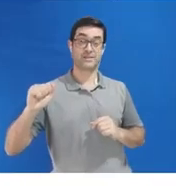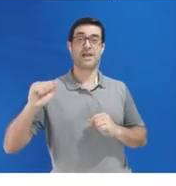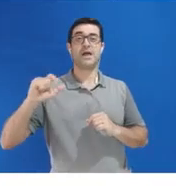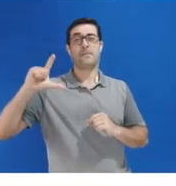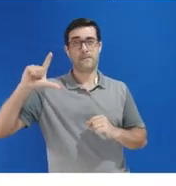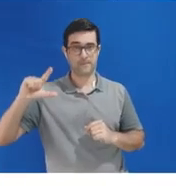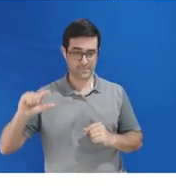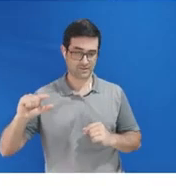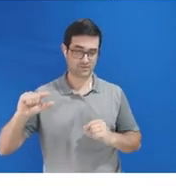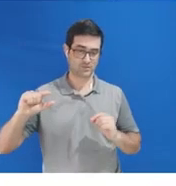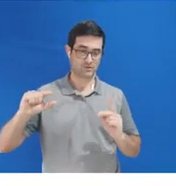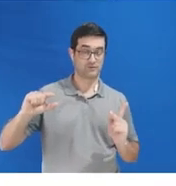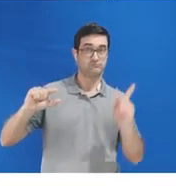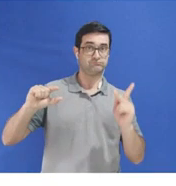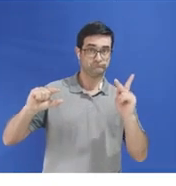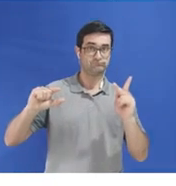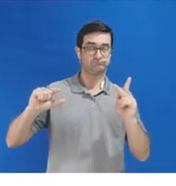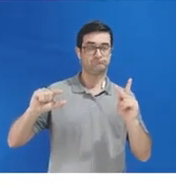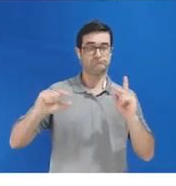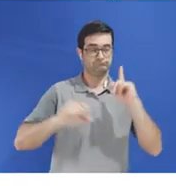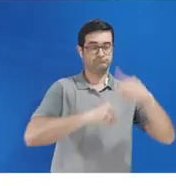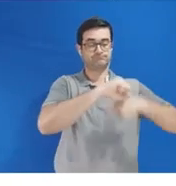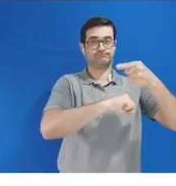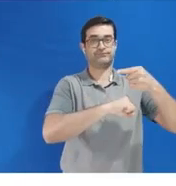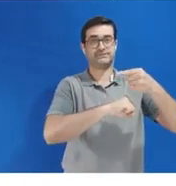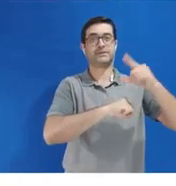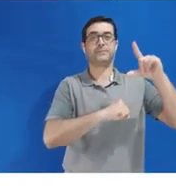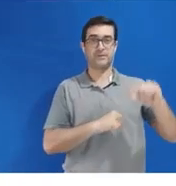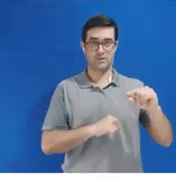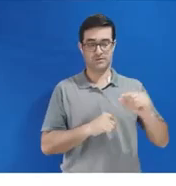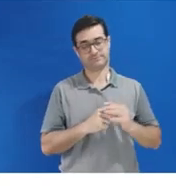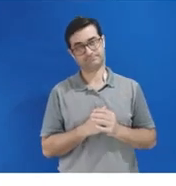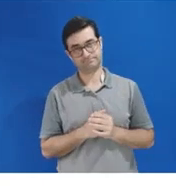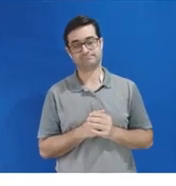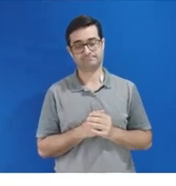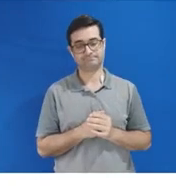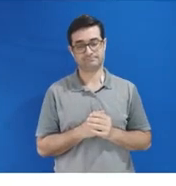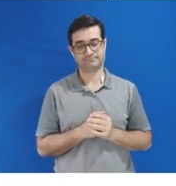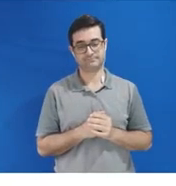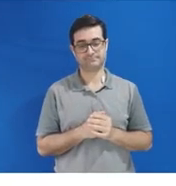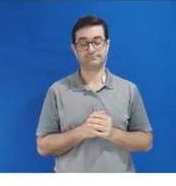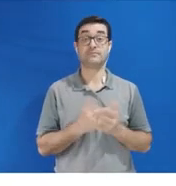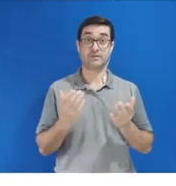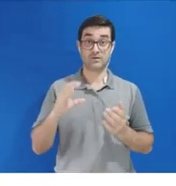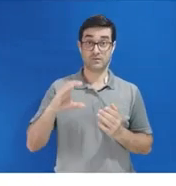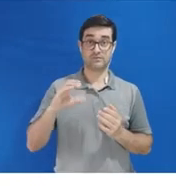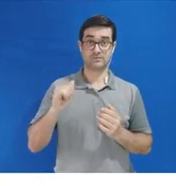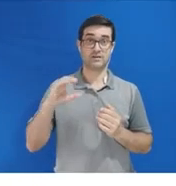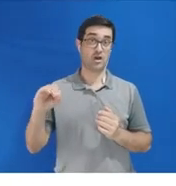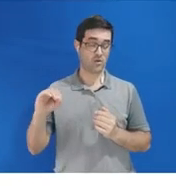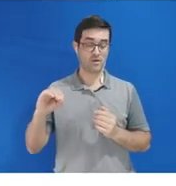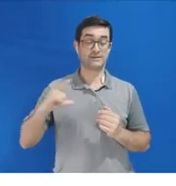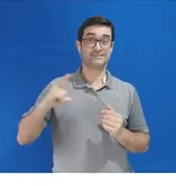cálcio é menor do que o do cloreto de potássio. Ou seja, esse óxido de cálcio ele